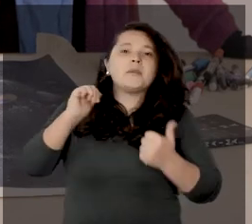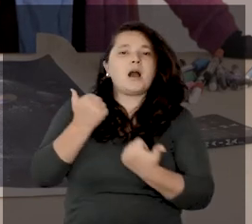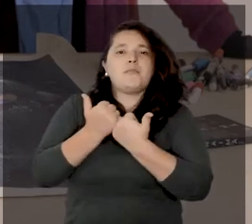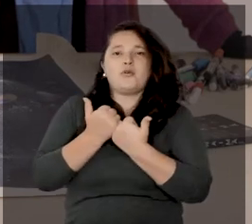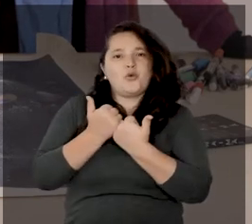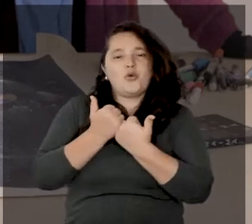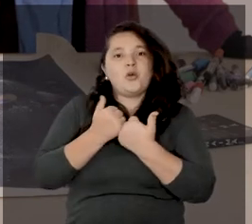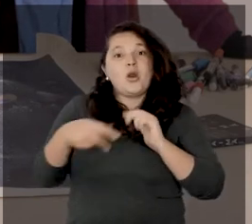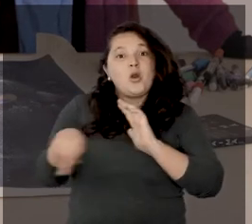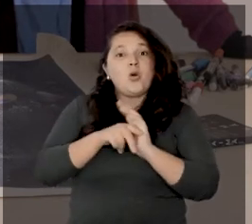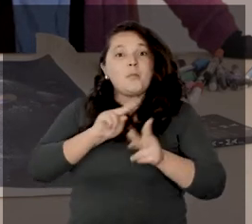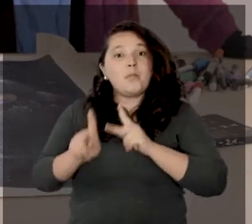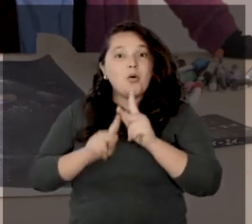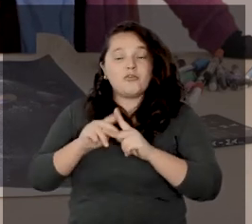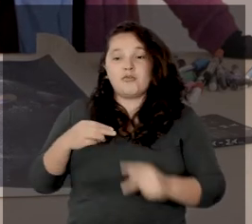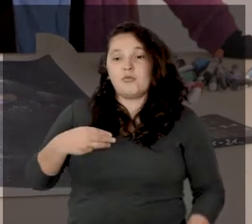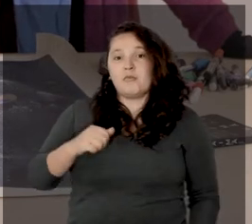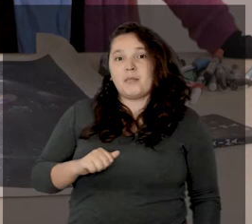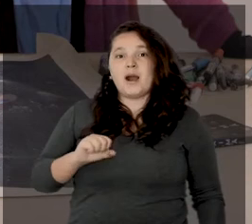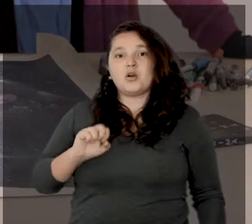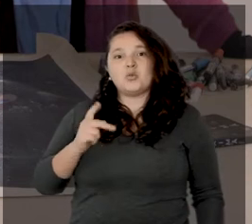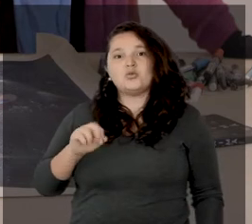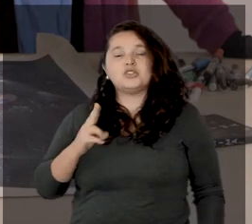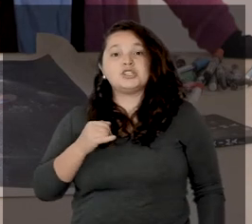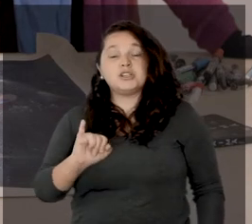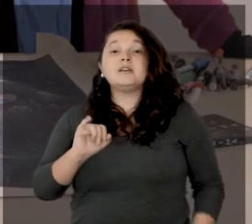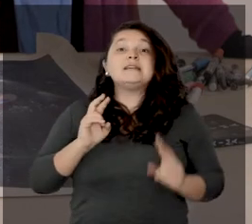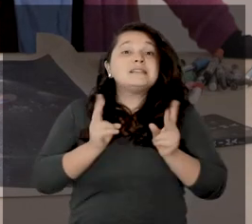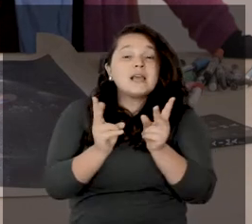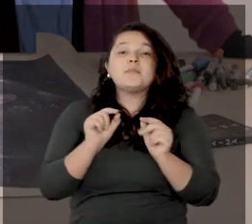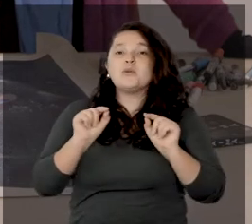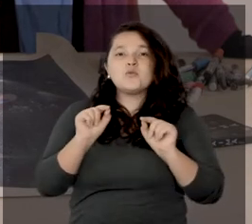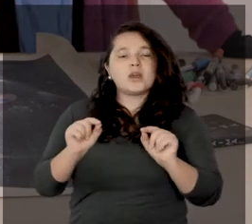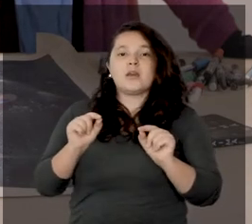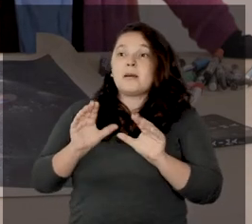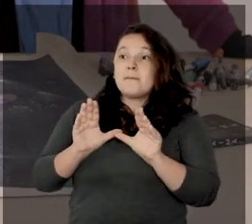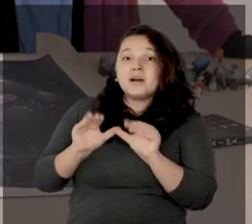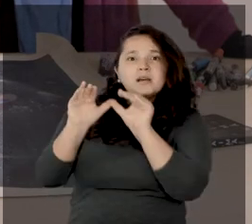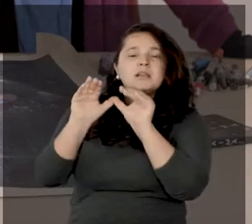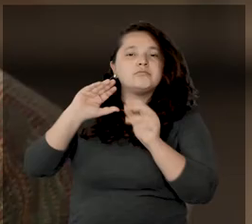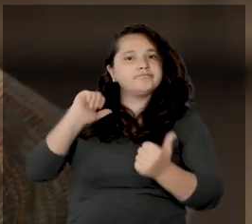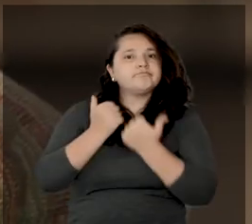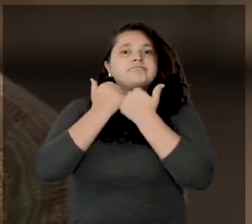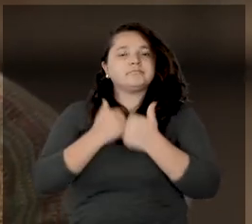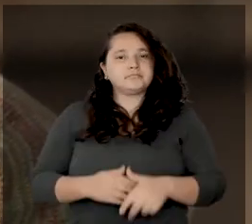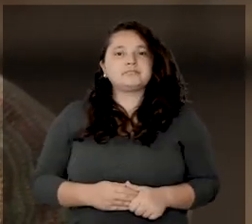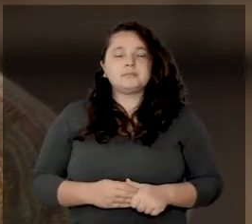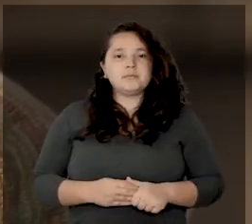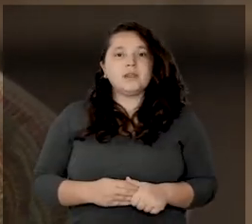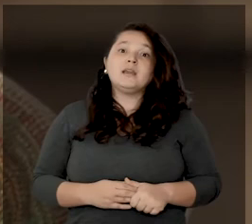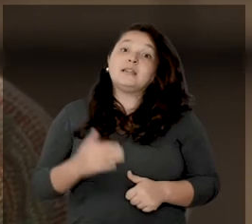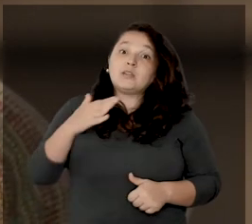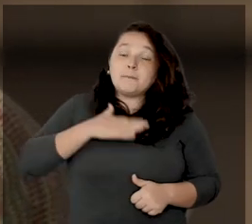os passarinhos como aliado, né? E isso é muito interessante. Então, um pouco da minha história assim, de ativismo e militância, de início da minha